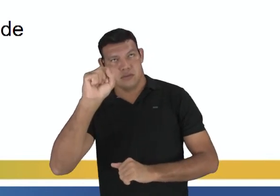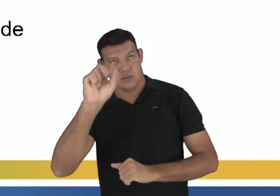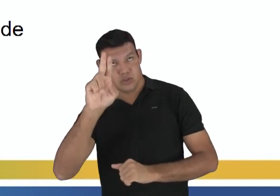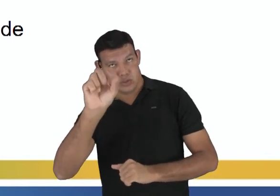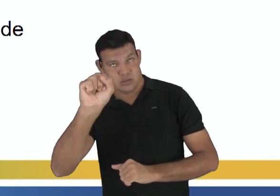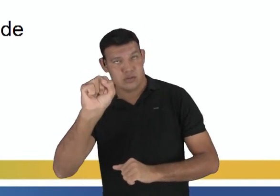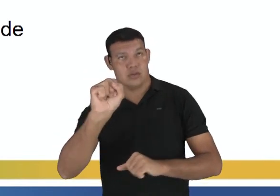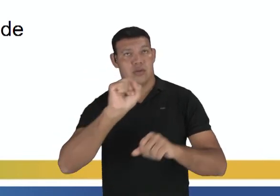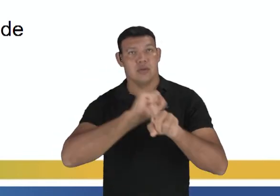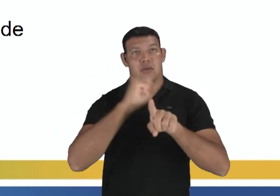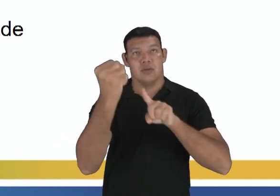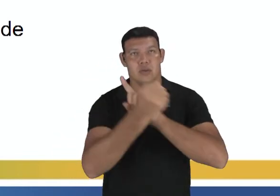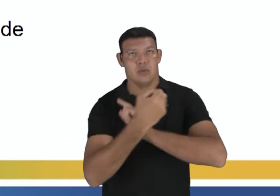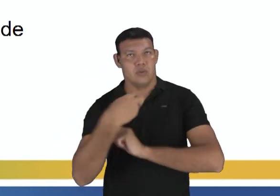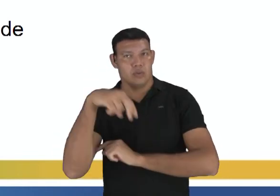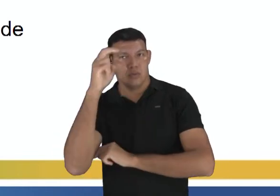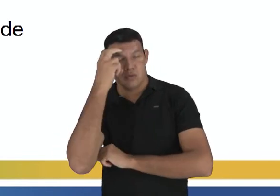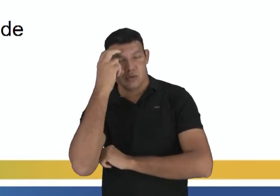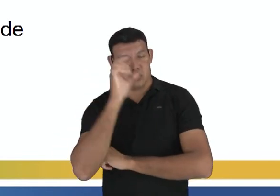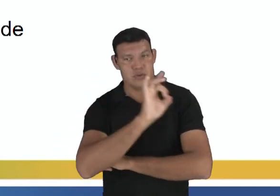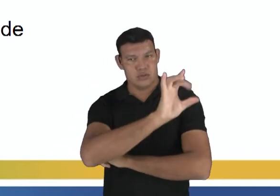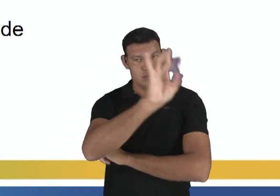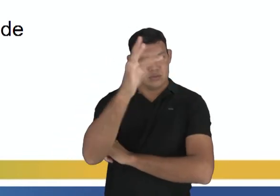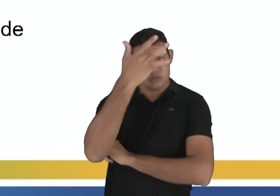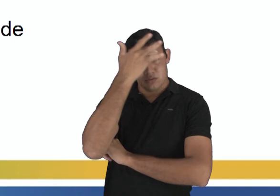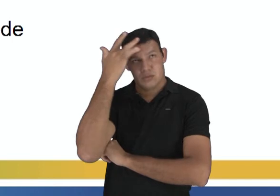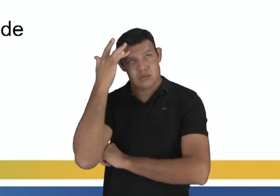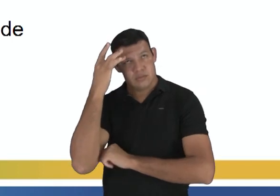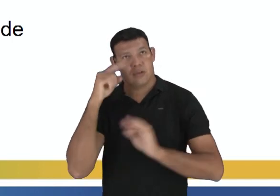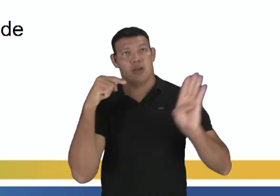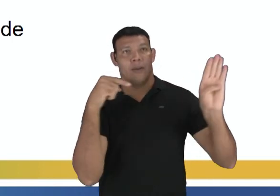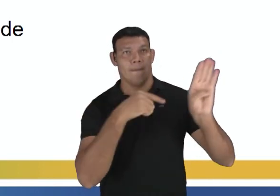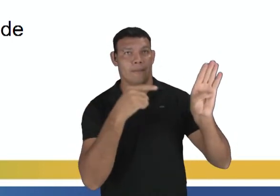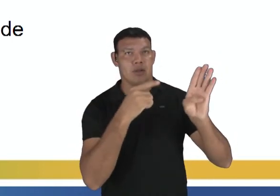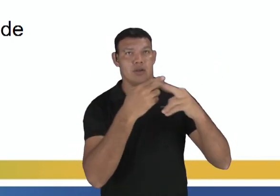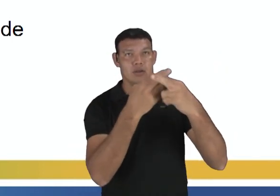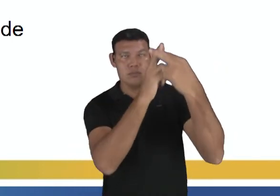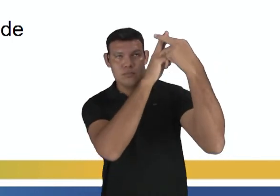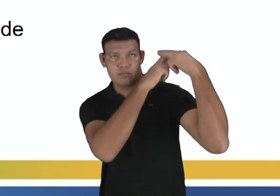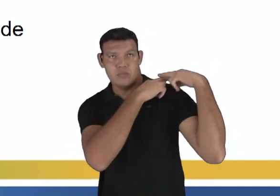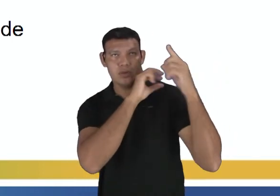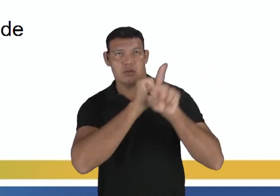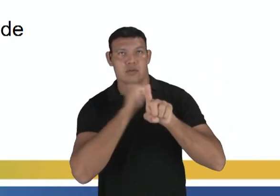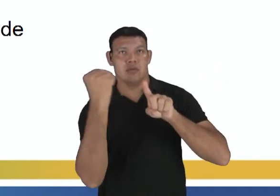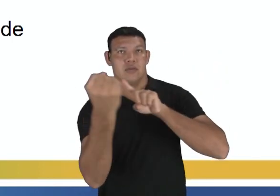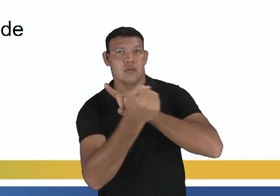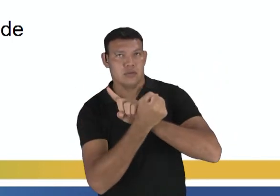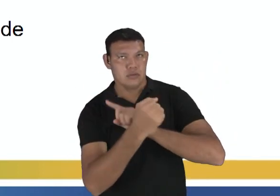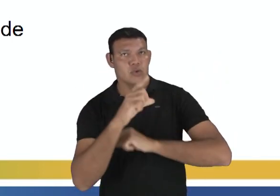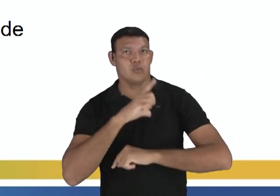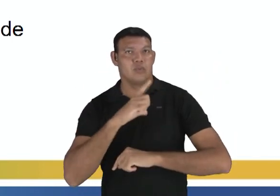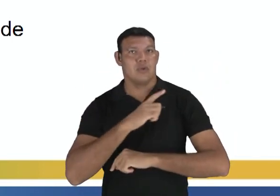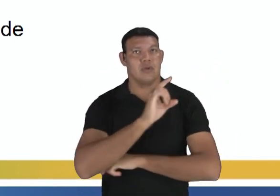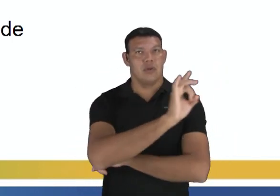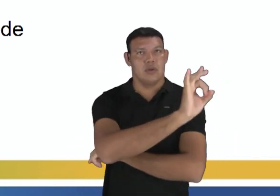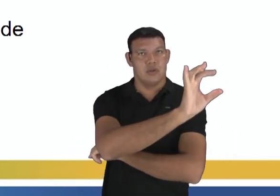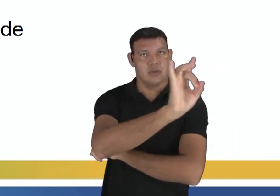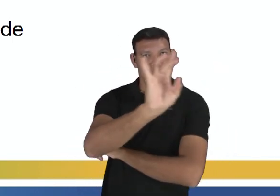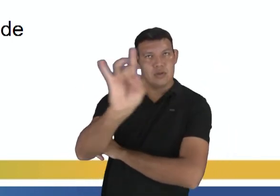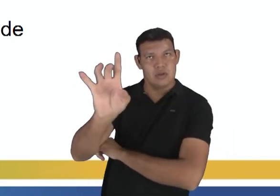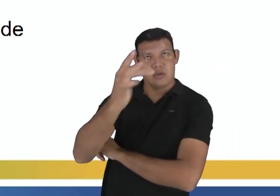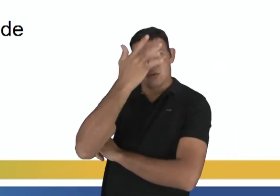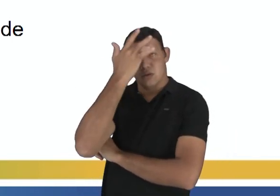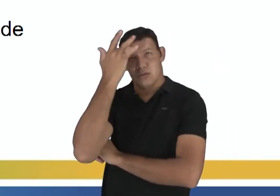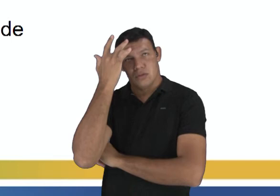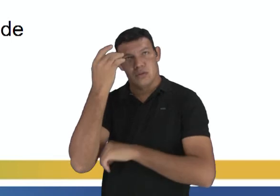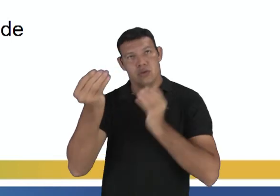dos indivíduos. Alternativa B, a função social exercida pelos indivíduos na